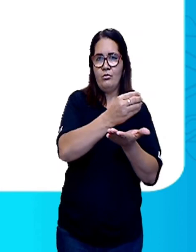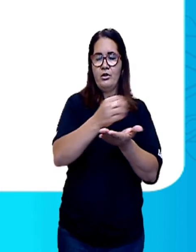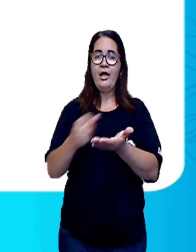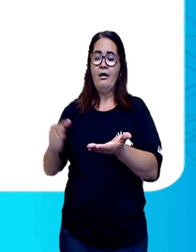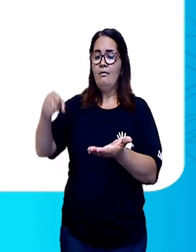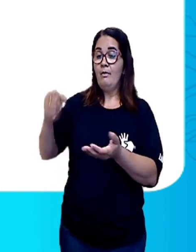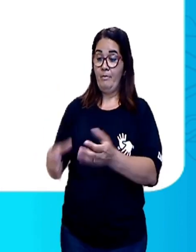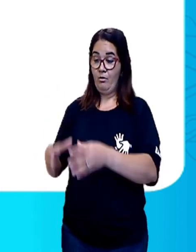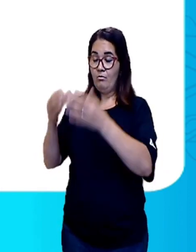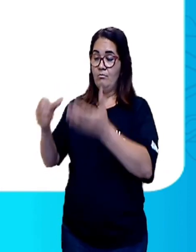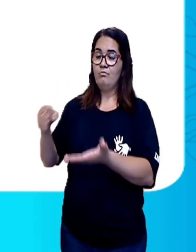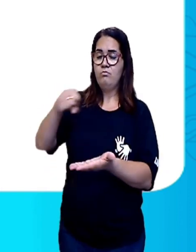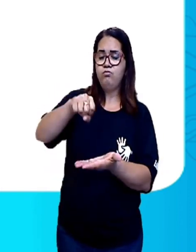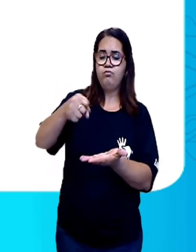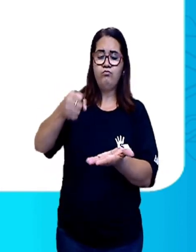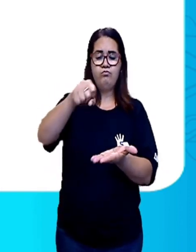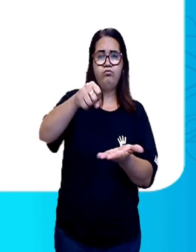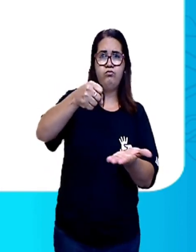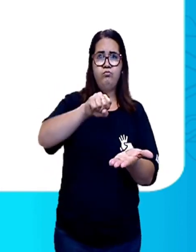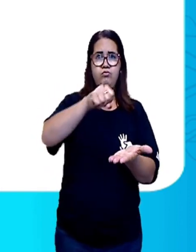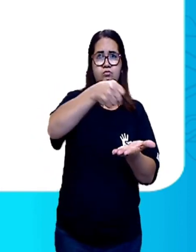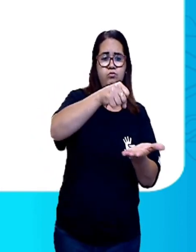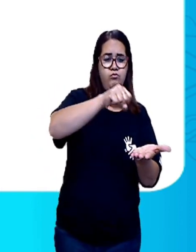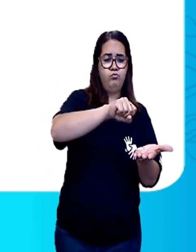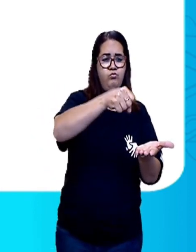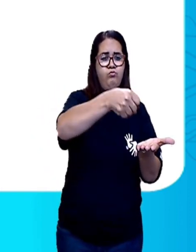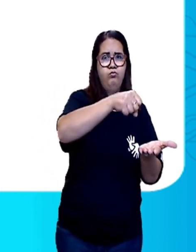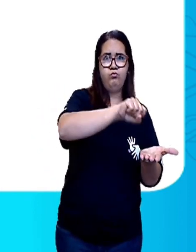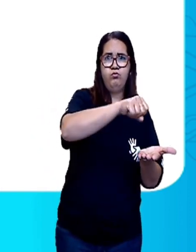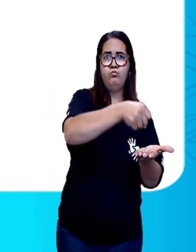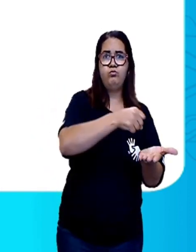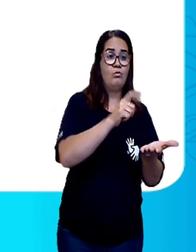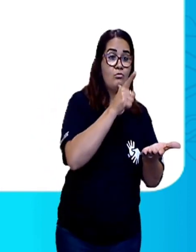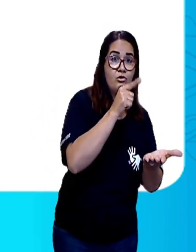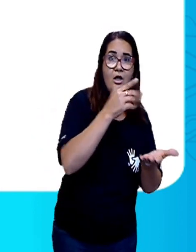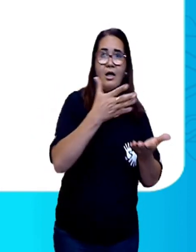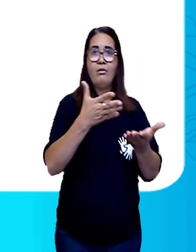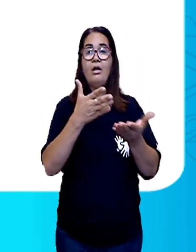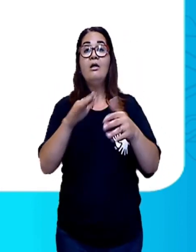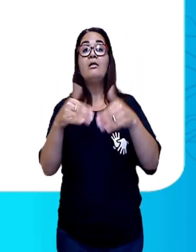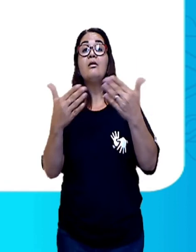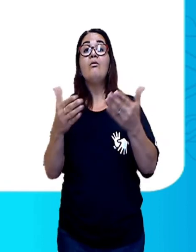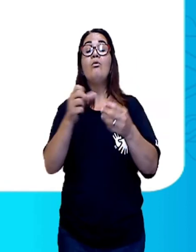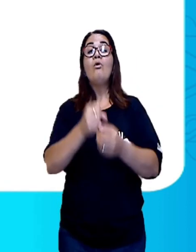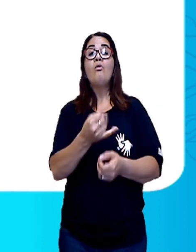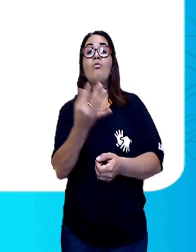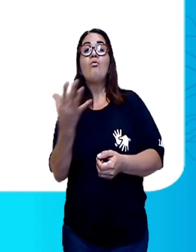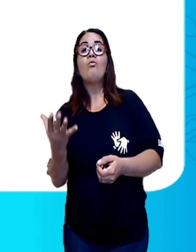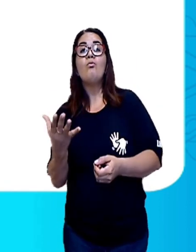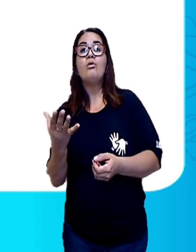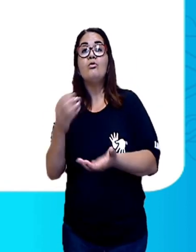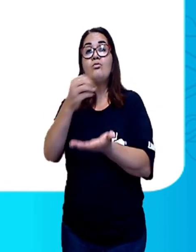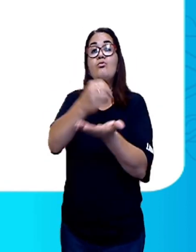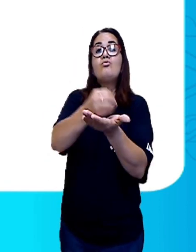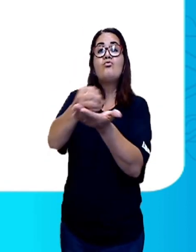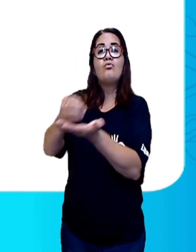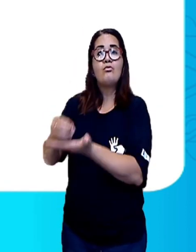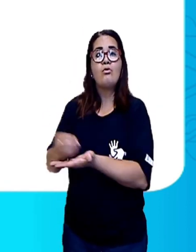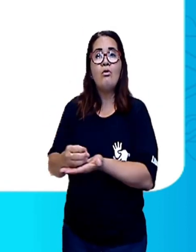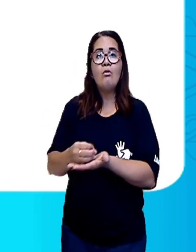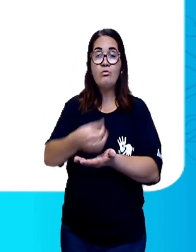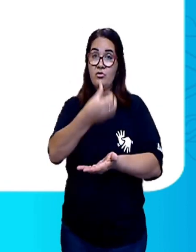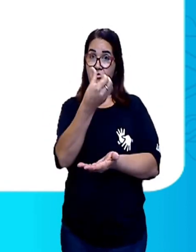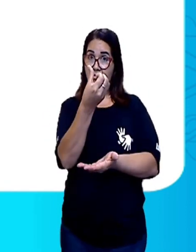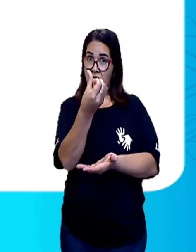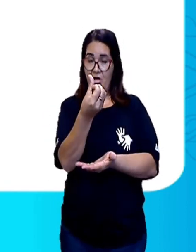cada um desses? Então, o que nós devemos fazer? Quantos copos são? 6. Então, nós vamos fazer o seguinte,